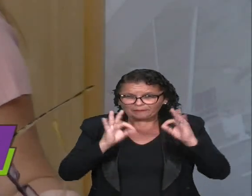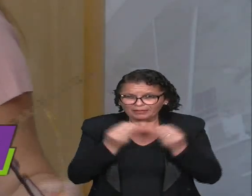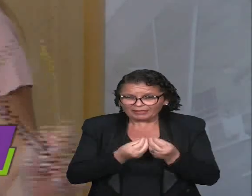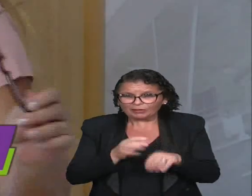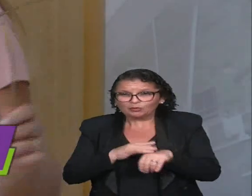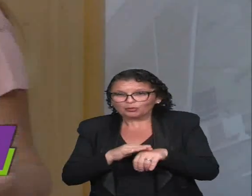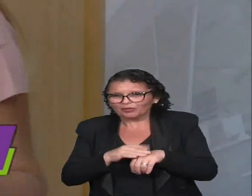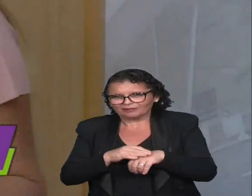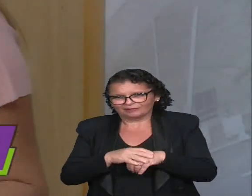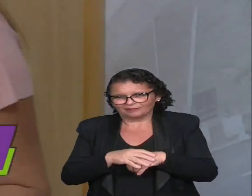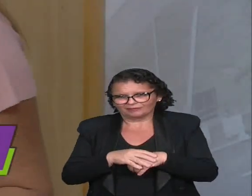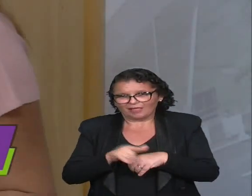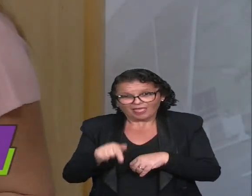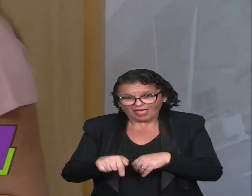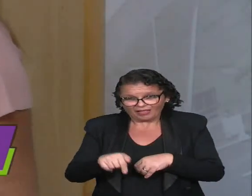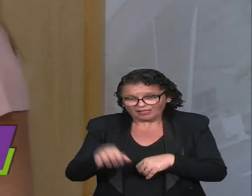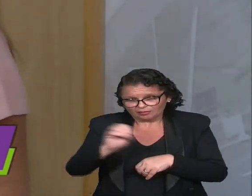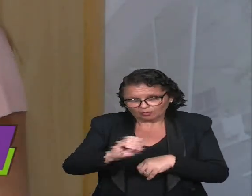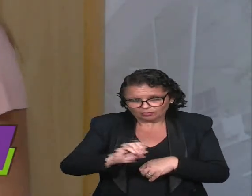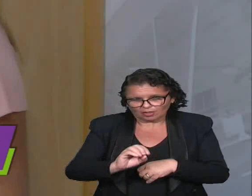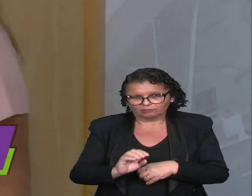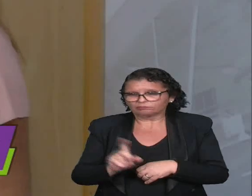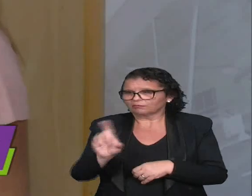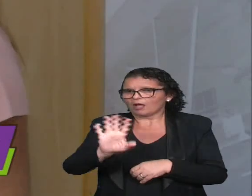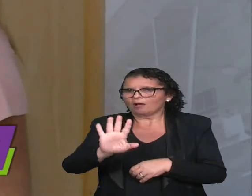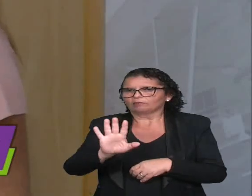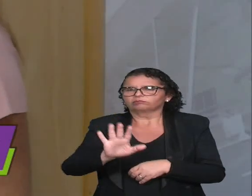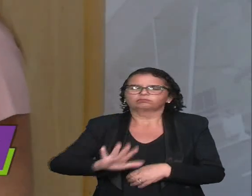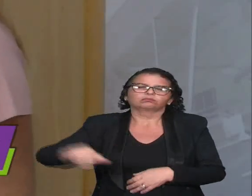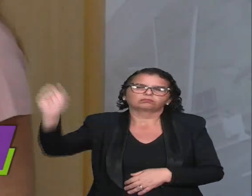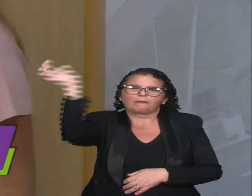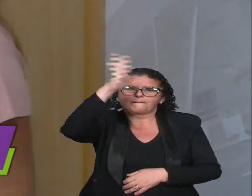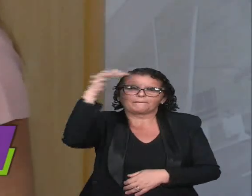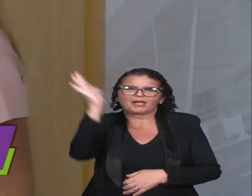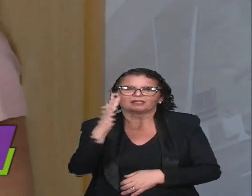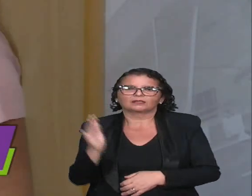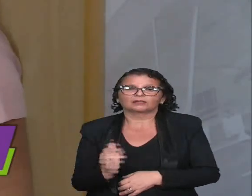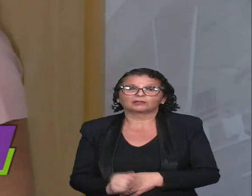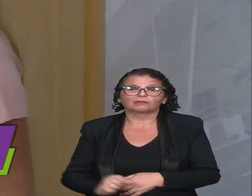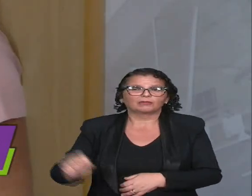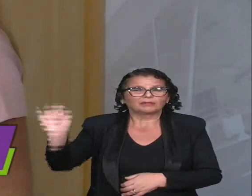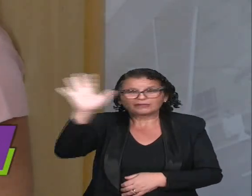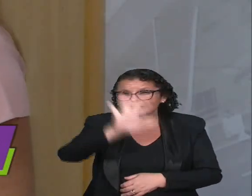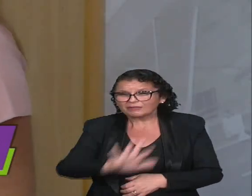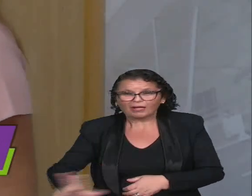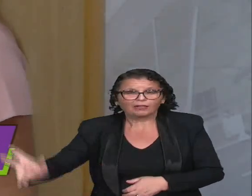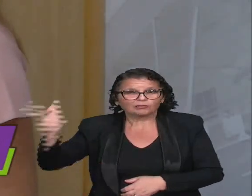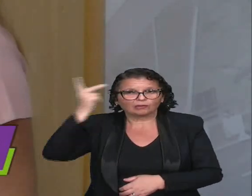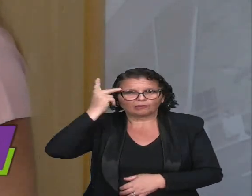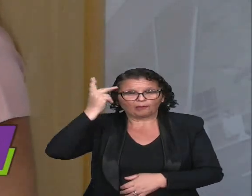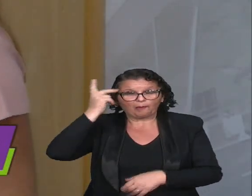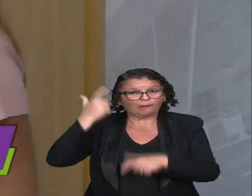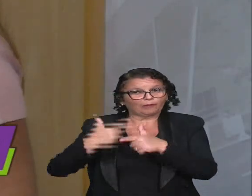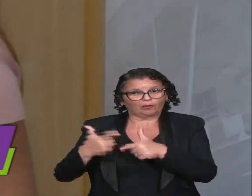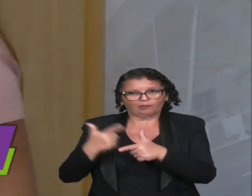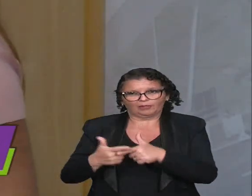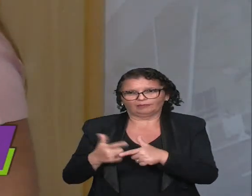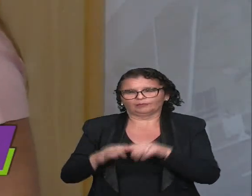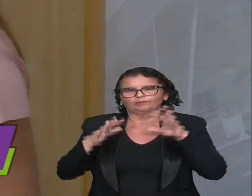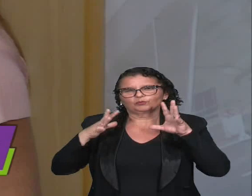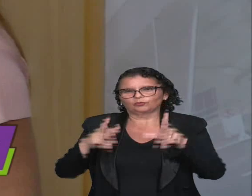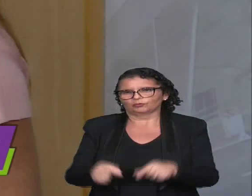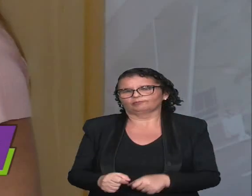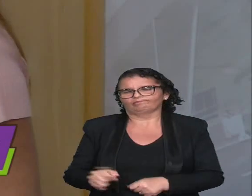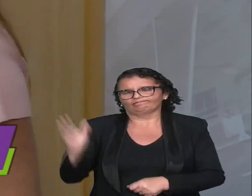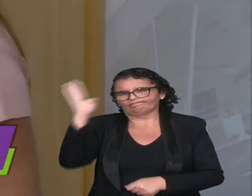porque não é só em Osasco eu tô falando a nível do Brasil tô falando a nível do Estado de São Paulo que esse é um problema no